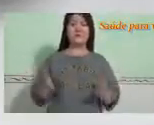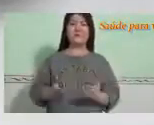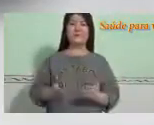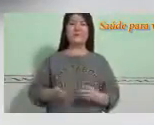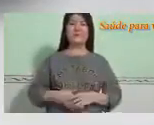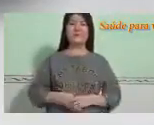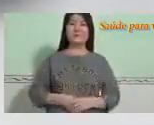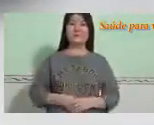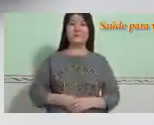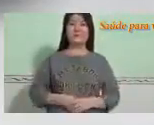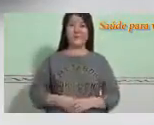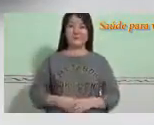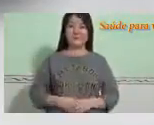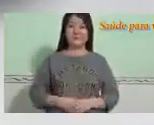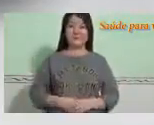e idosos.